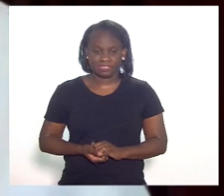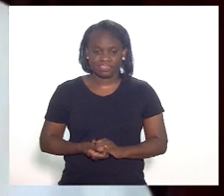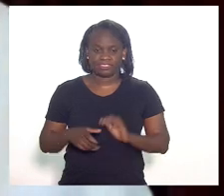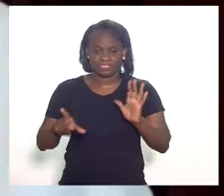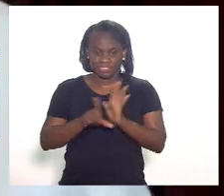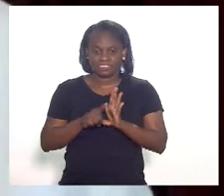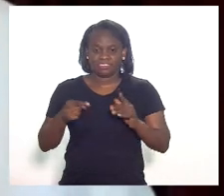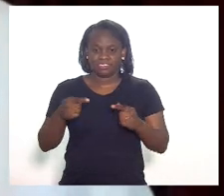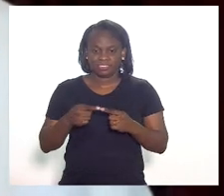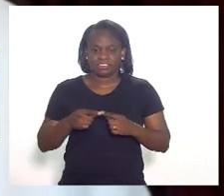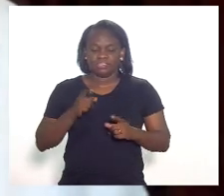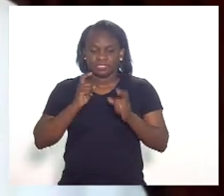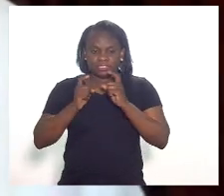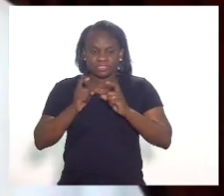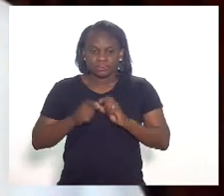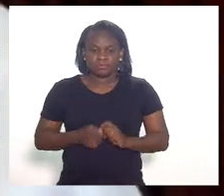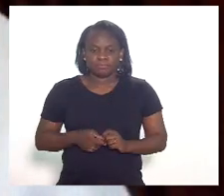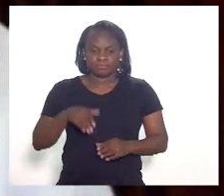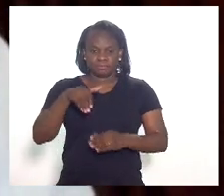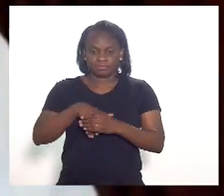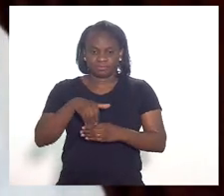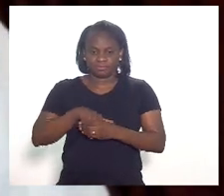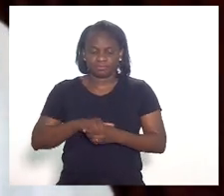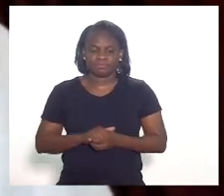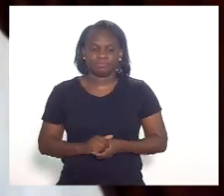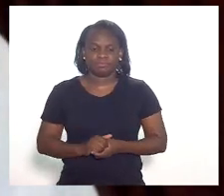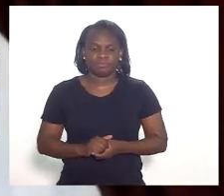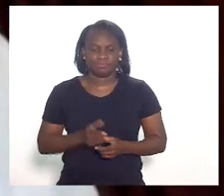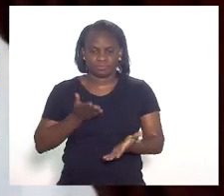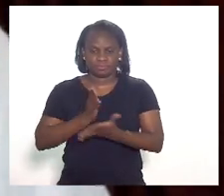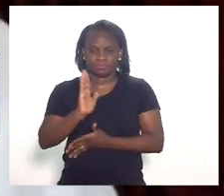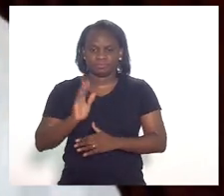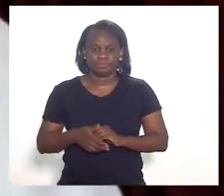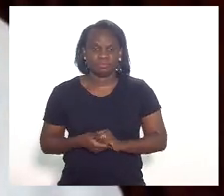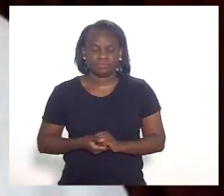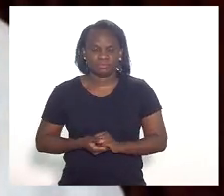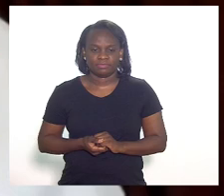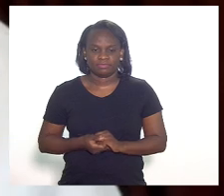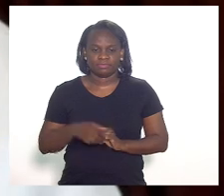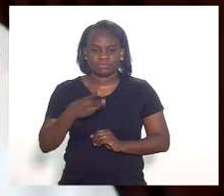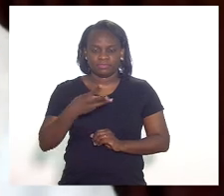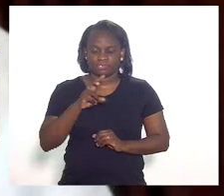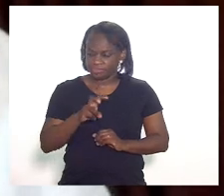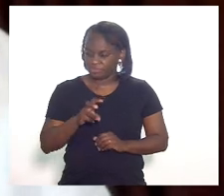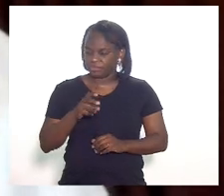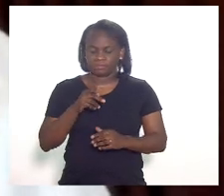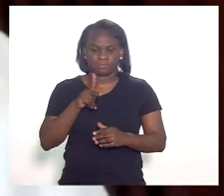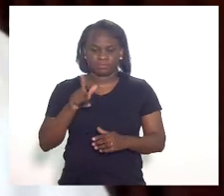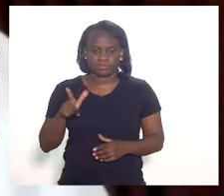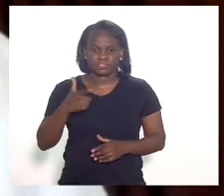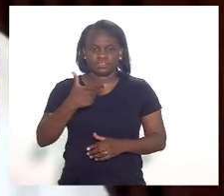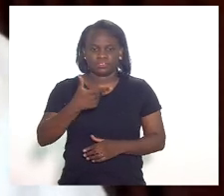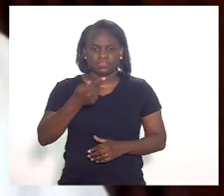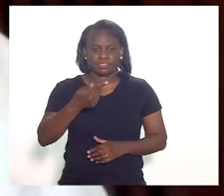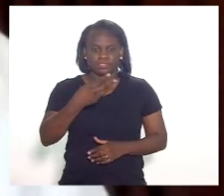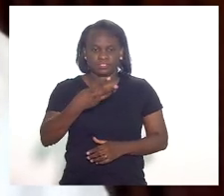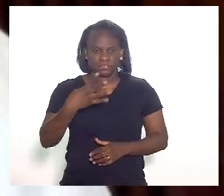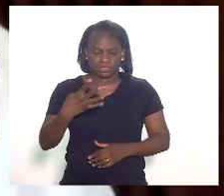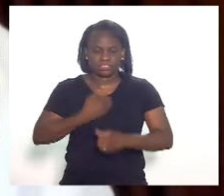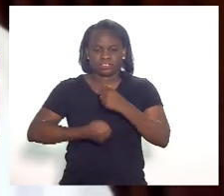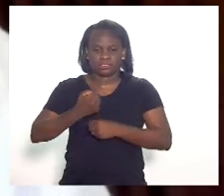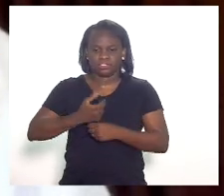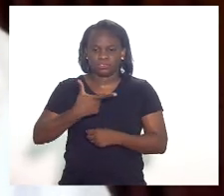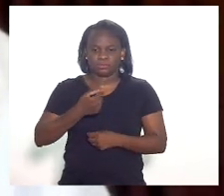pela legalidade, em discussão, em votação, aprovado. 35, projeto de lei